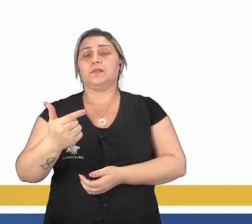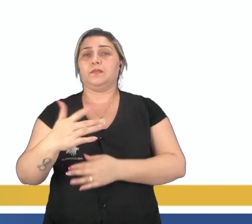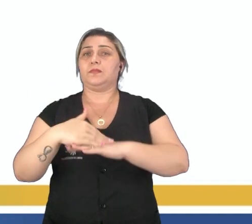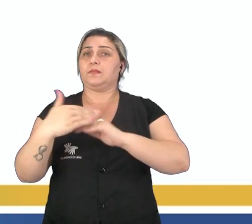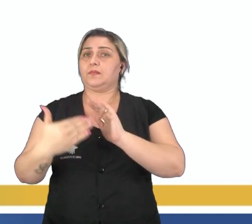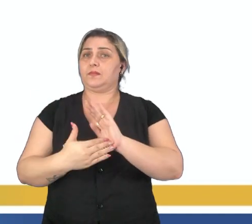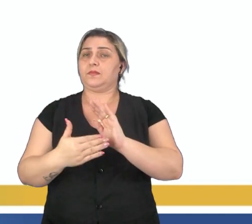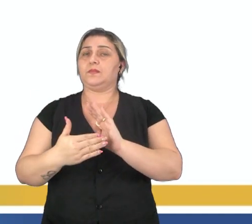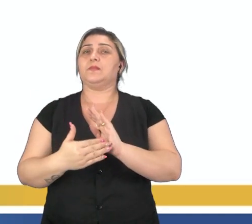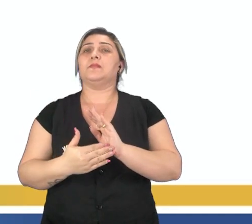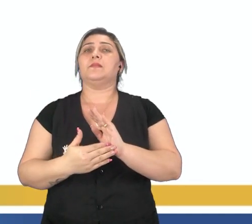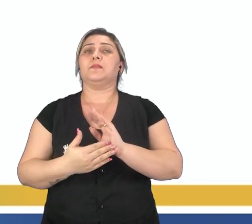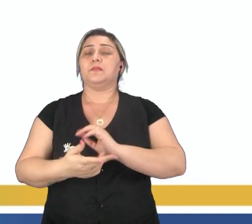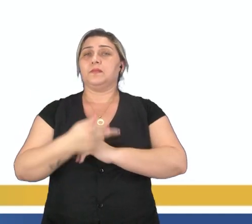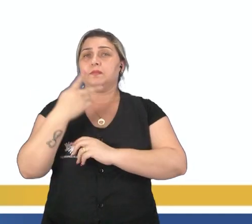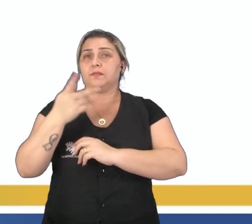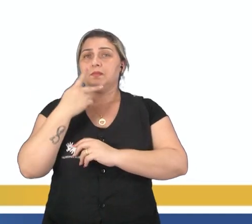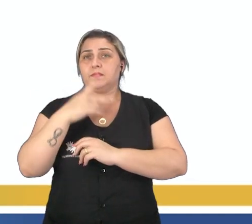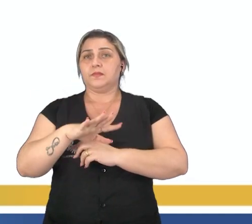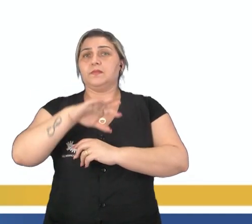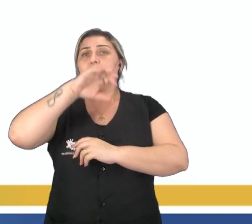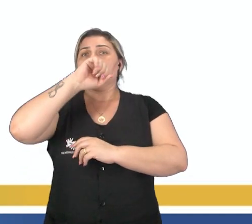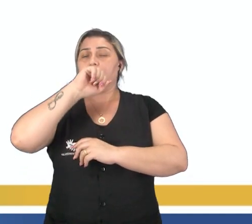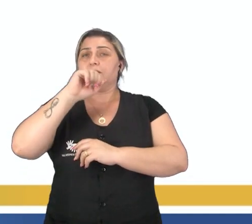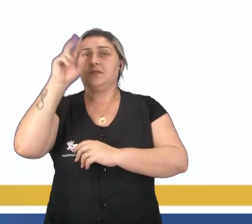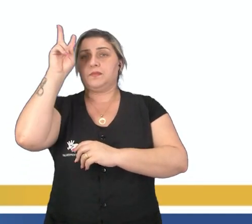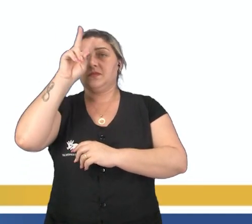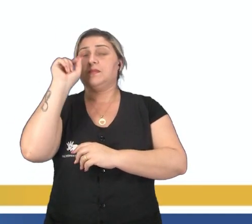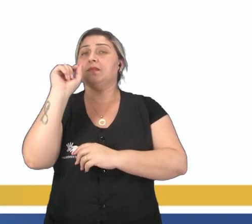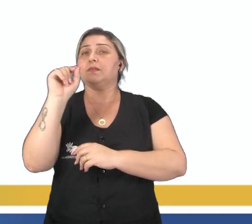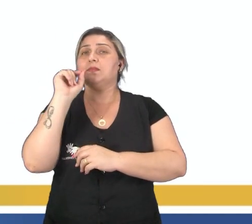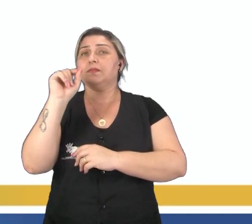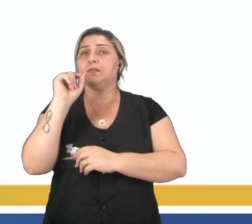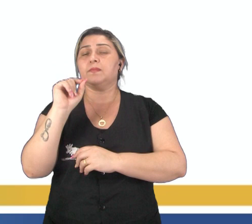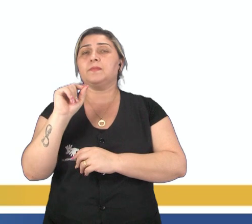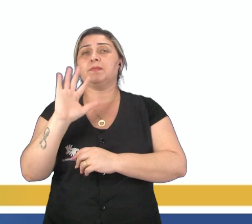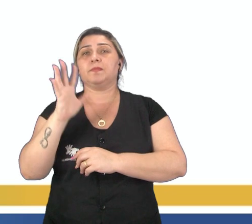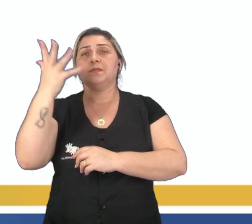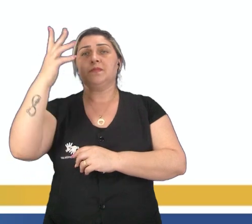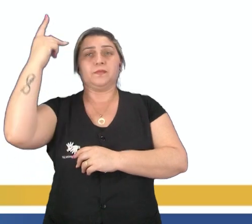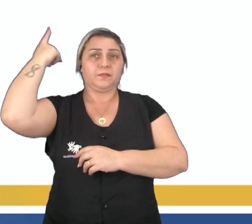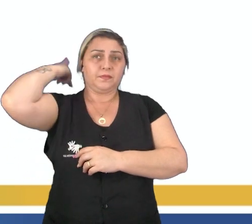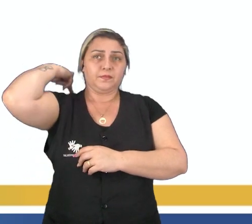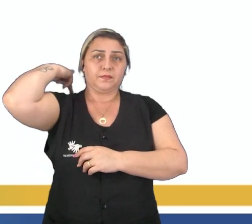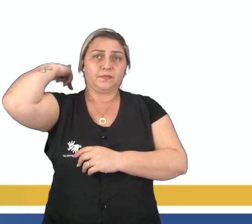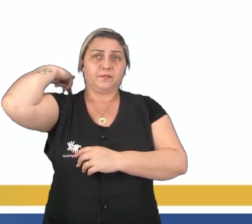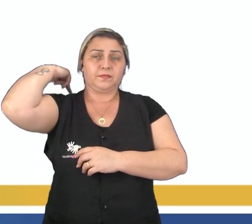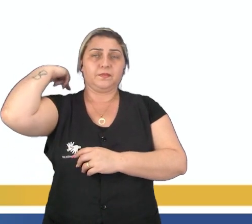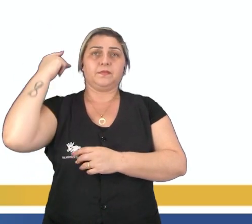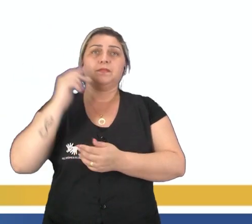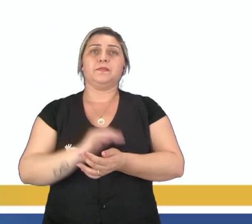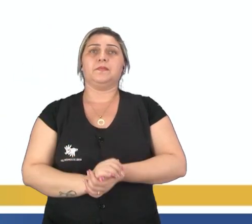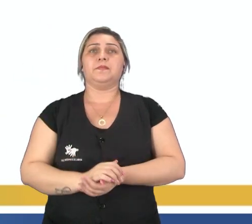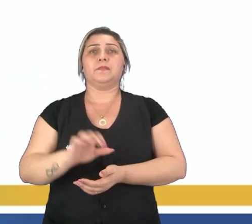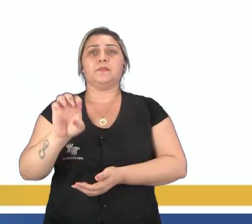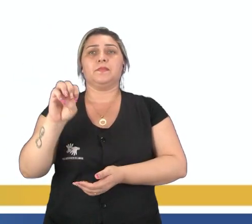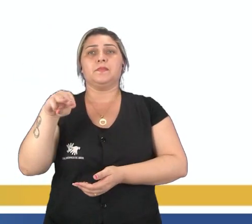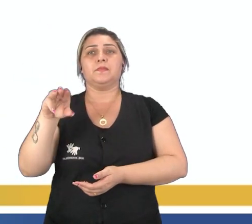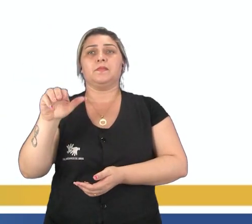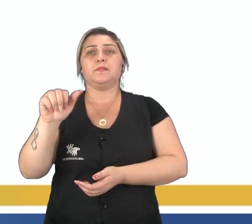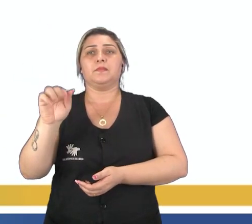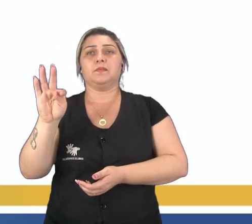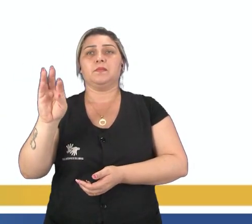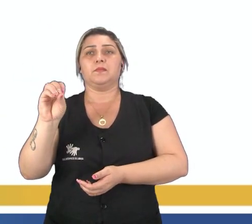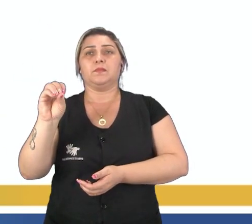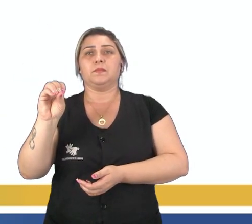partes do corpo. E quando a gente fala lá do respiratório, a gente tem que lembrar de um processo que acontece lá no pulmão, que é um processo chamado de hematose.